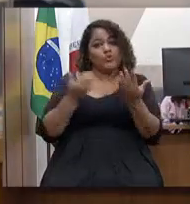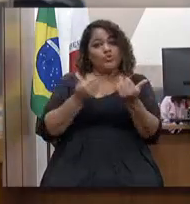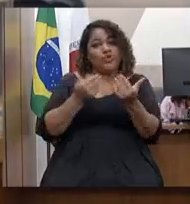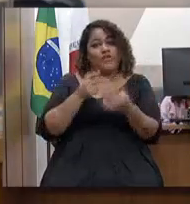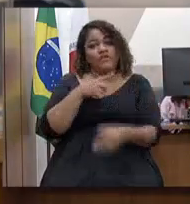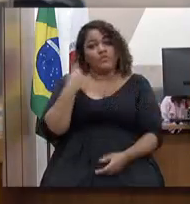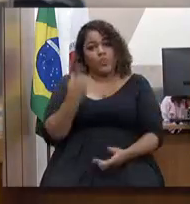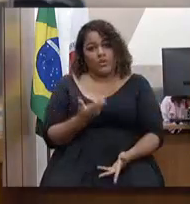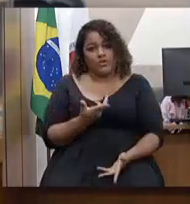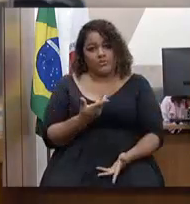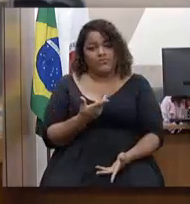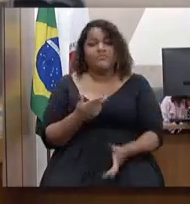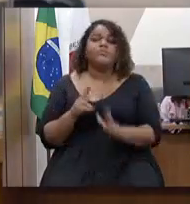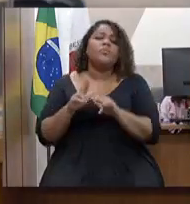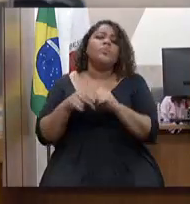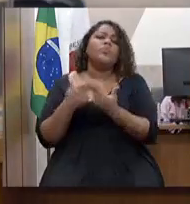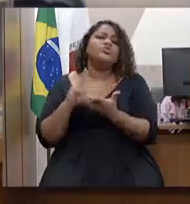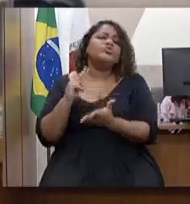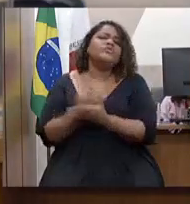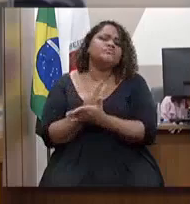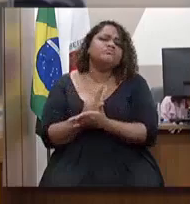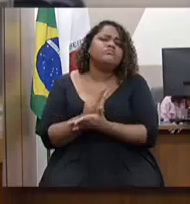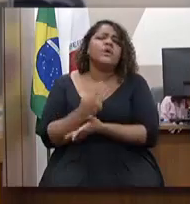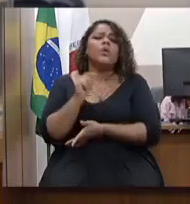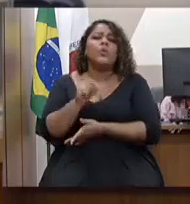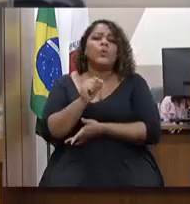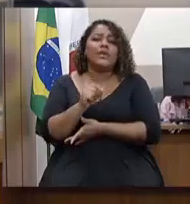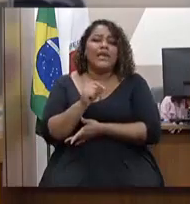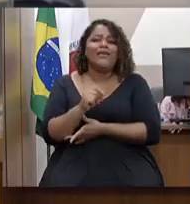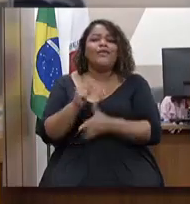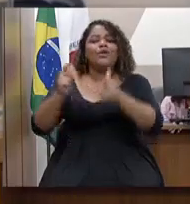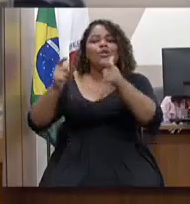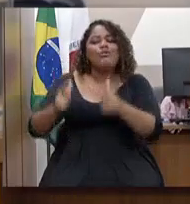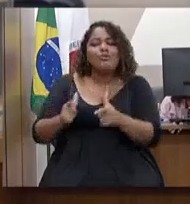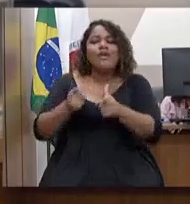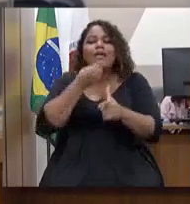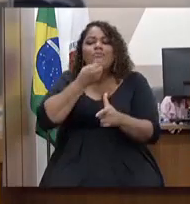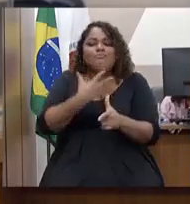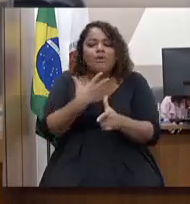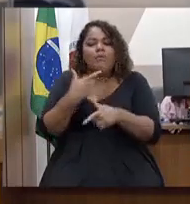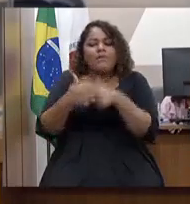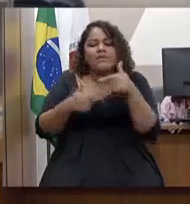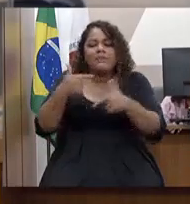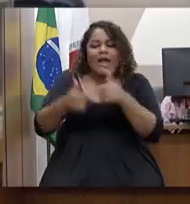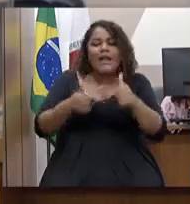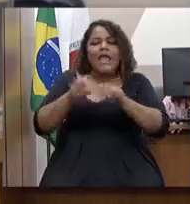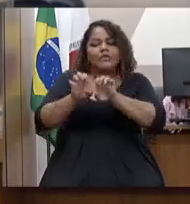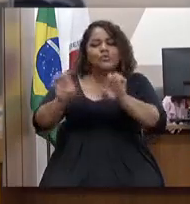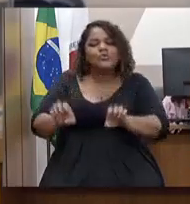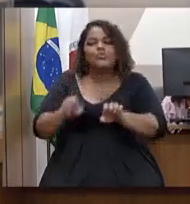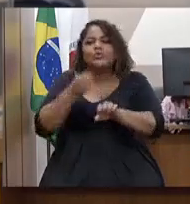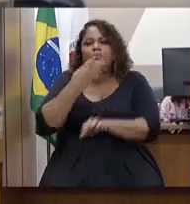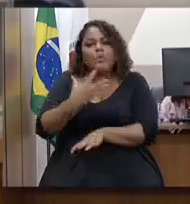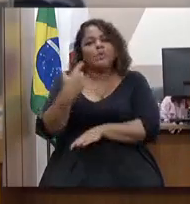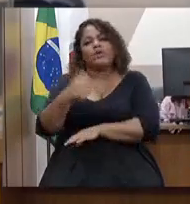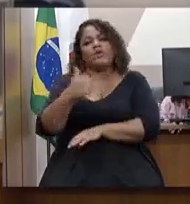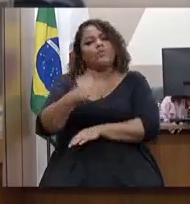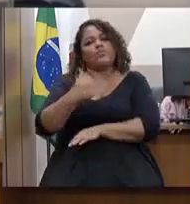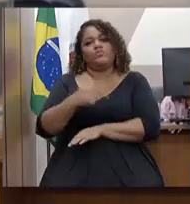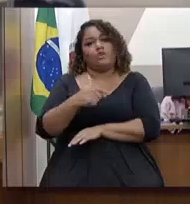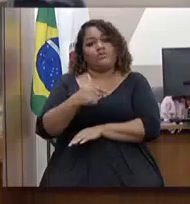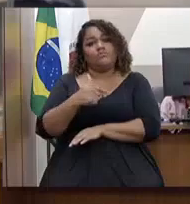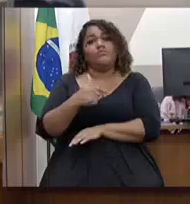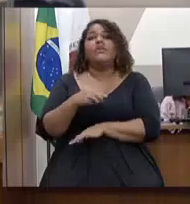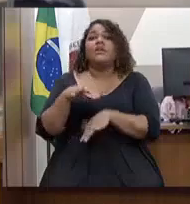trabalho e ao descaso com a segurança dos trabalhadores e trabalhadores nós estamos expondo especialmente a nossa